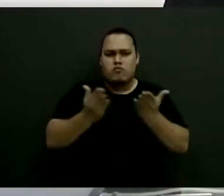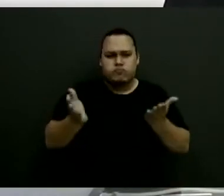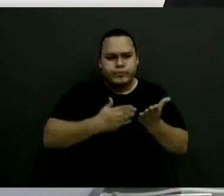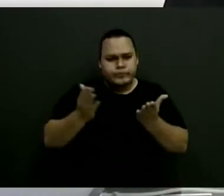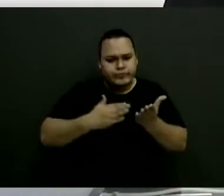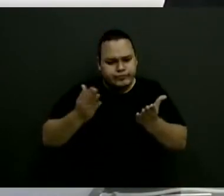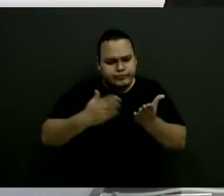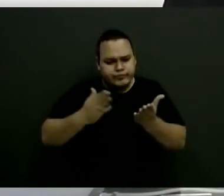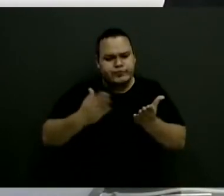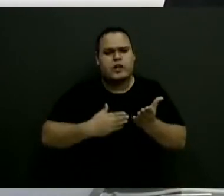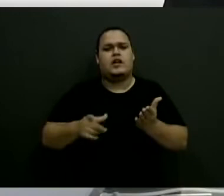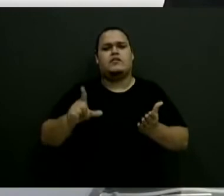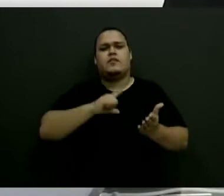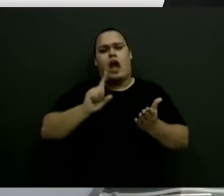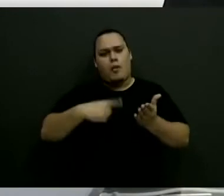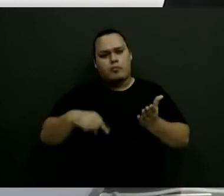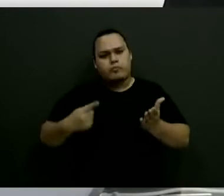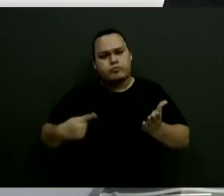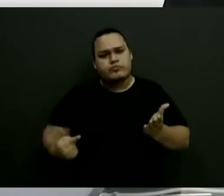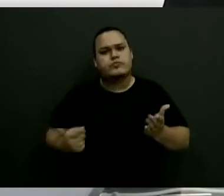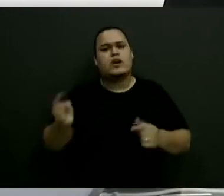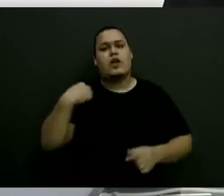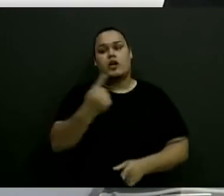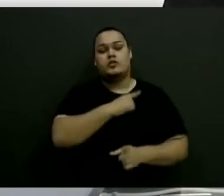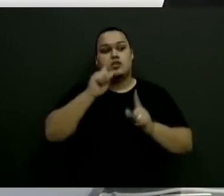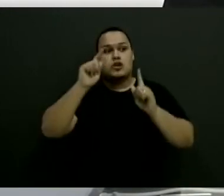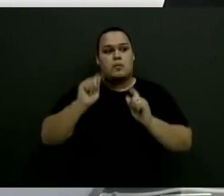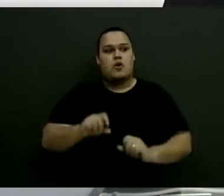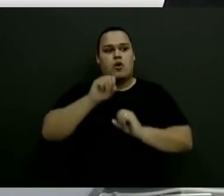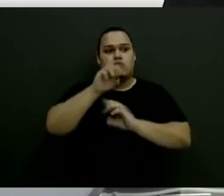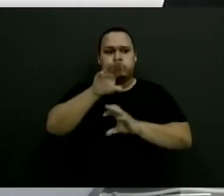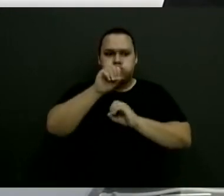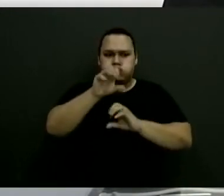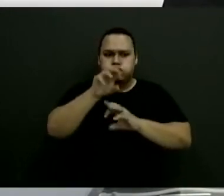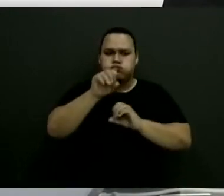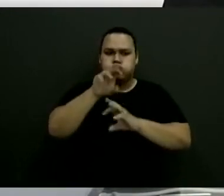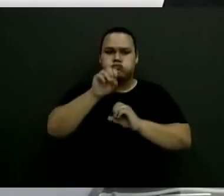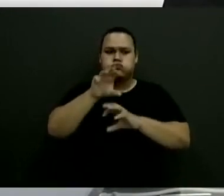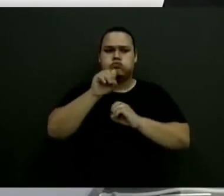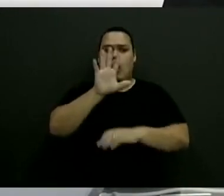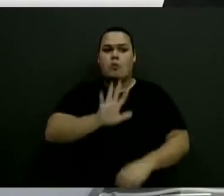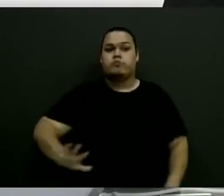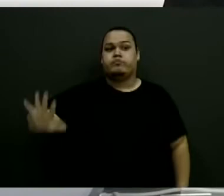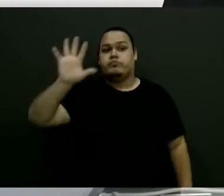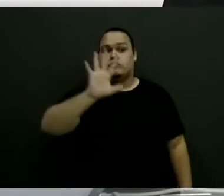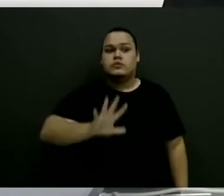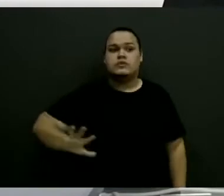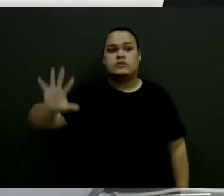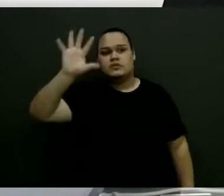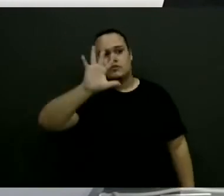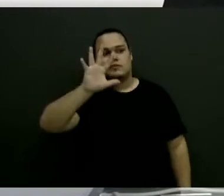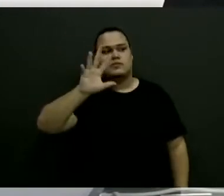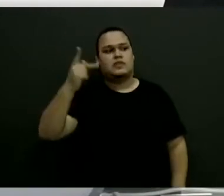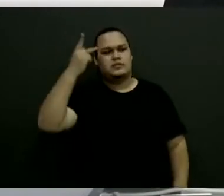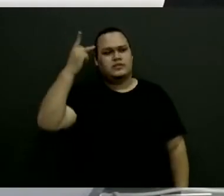apostilas. Se você puder compartilhar, aí a gente já compartilha com o estado inteiro, né? Beleza. Se você puder fazer isso, a gente manda o